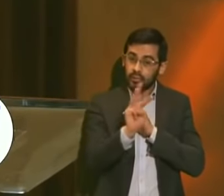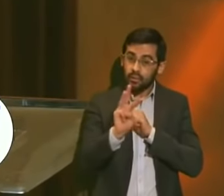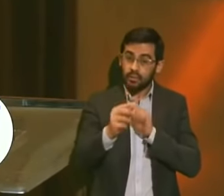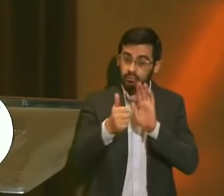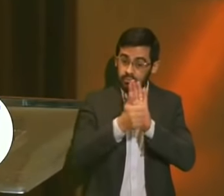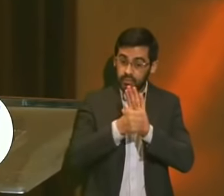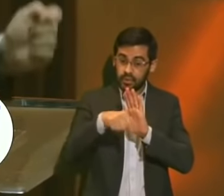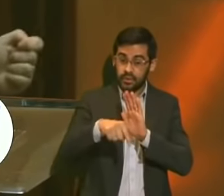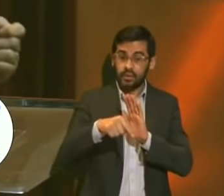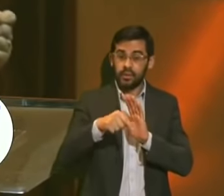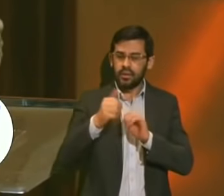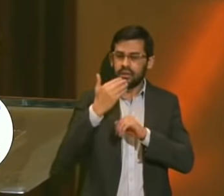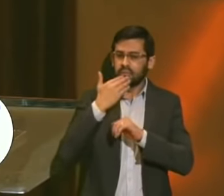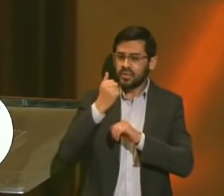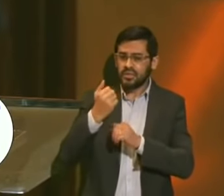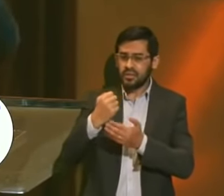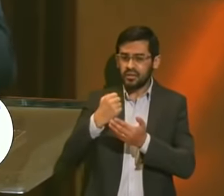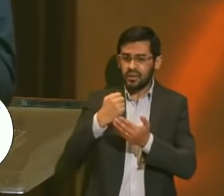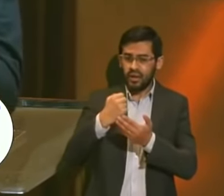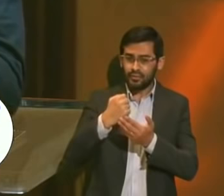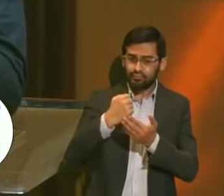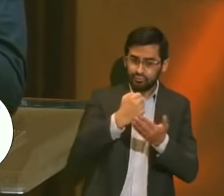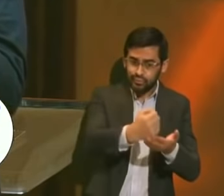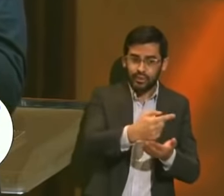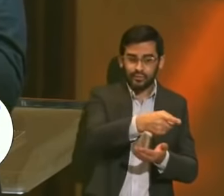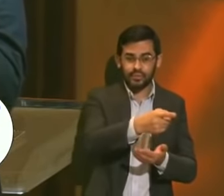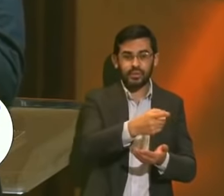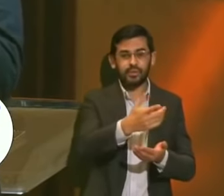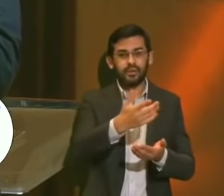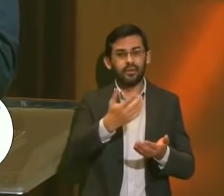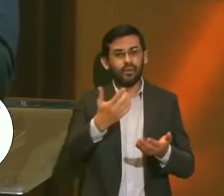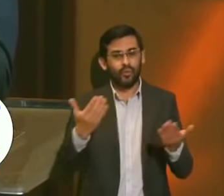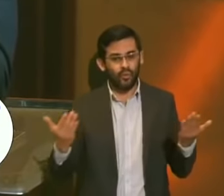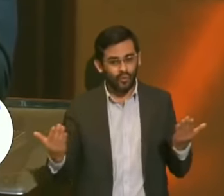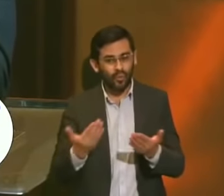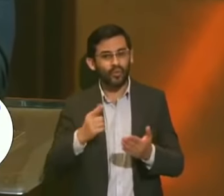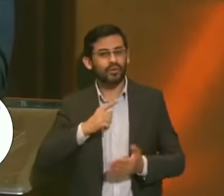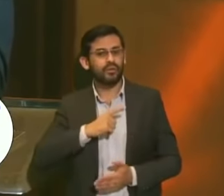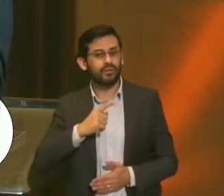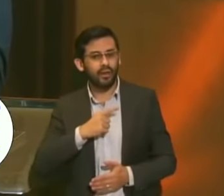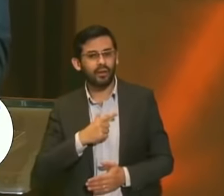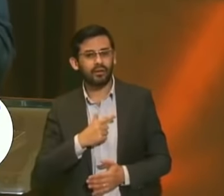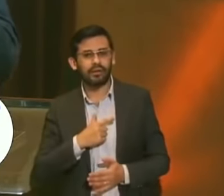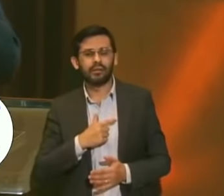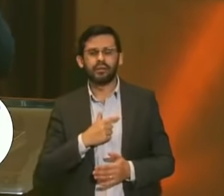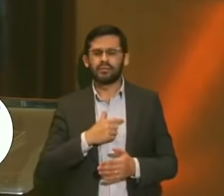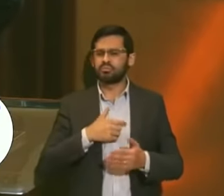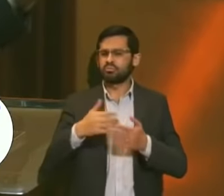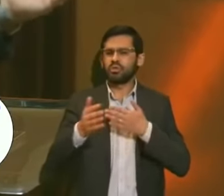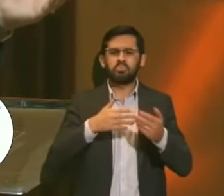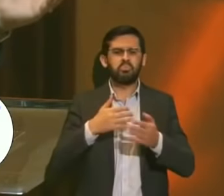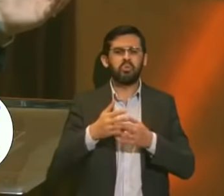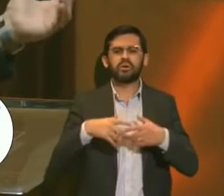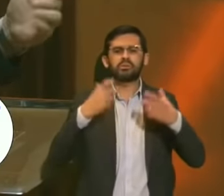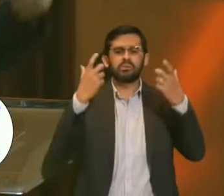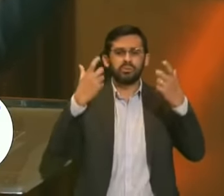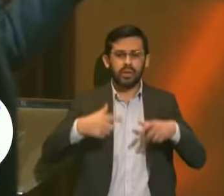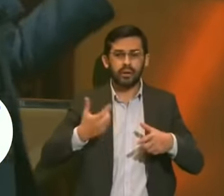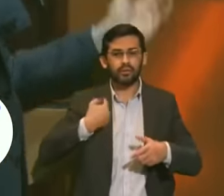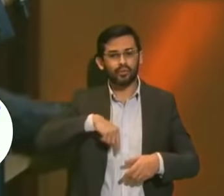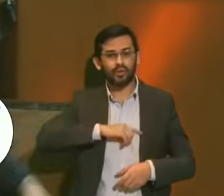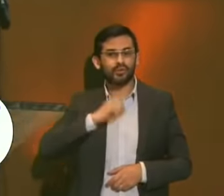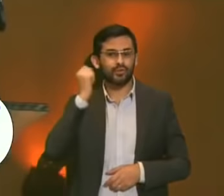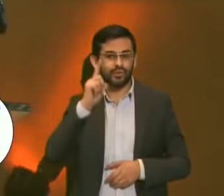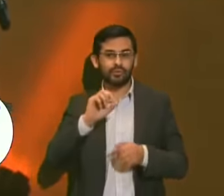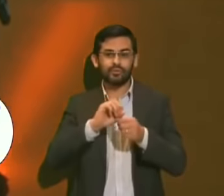pibcuritiba.org/jesus e vai pedir ajuda, e a gente vai ajudar você. Hoje tem esses meios virtuais, então não importa onde você esteja, a gente